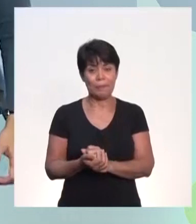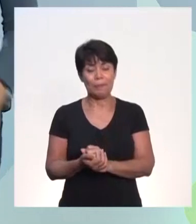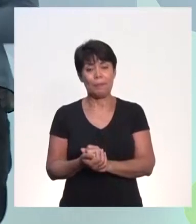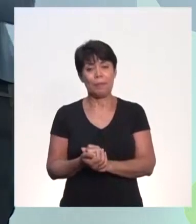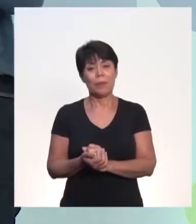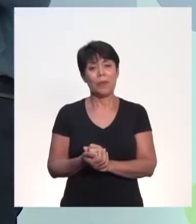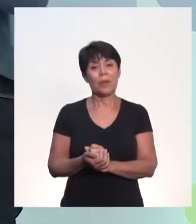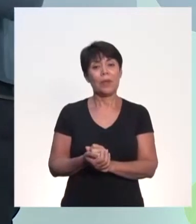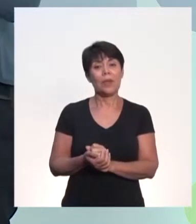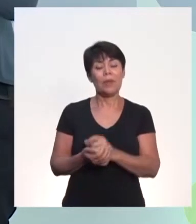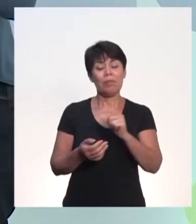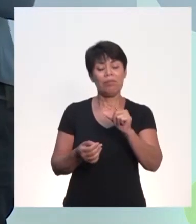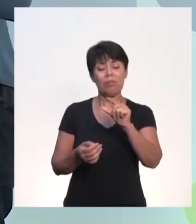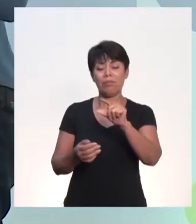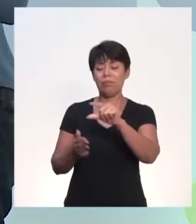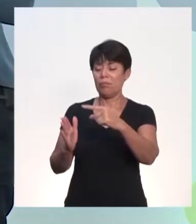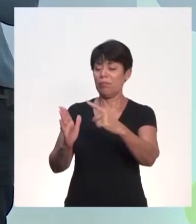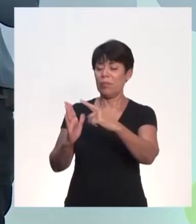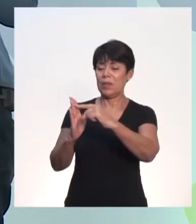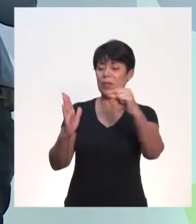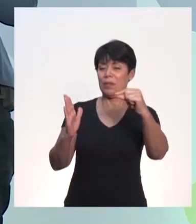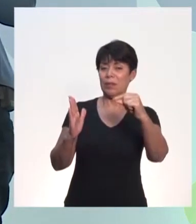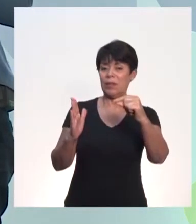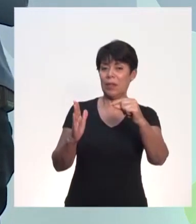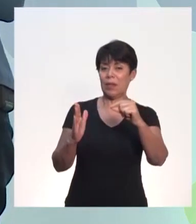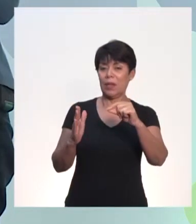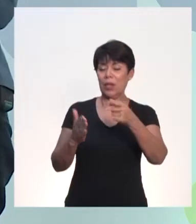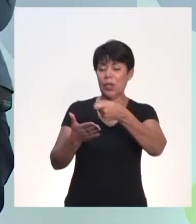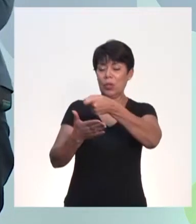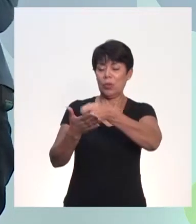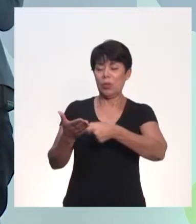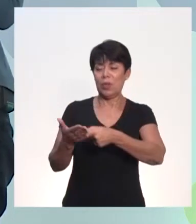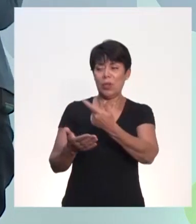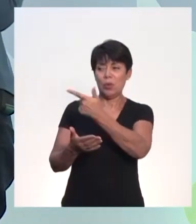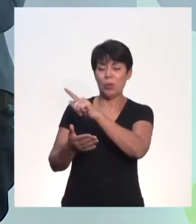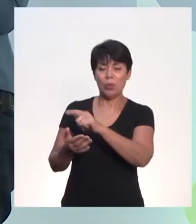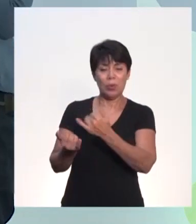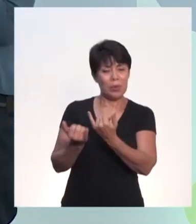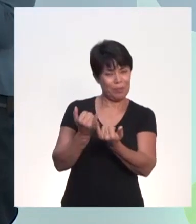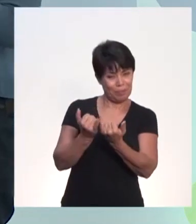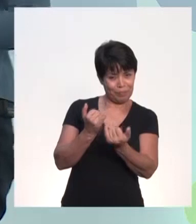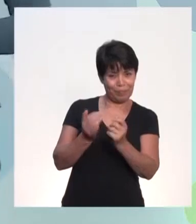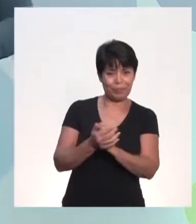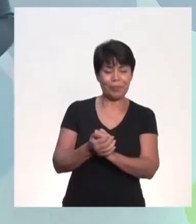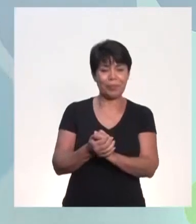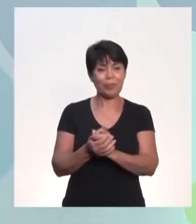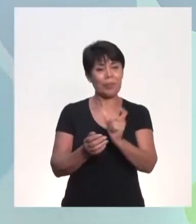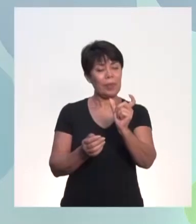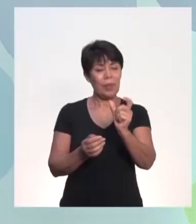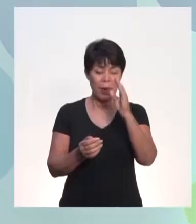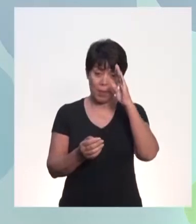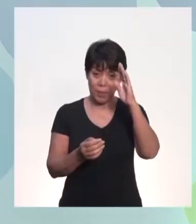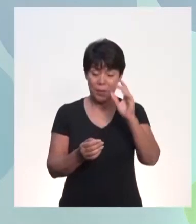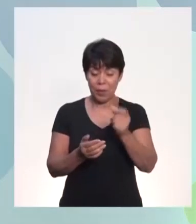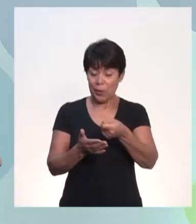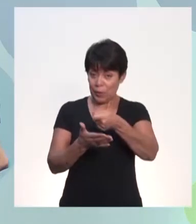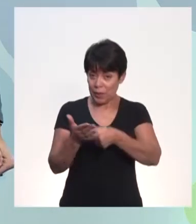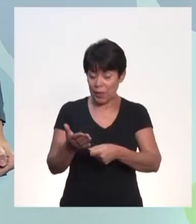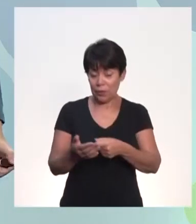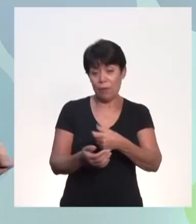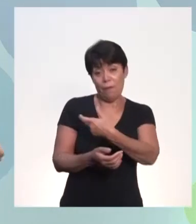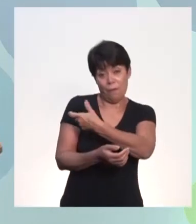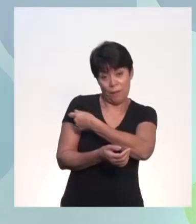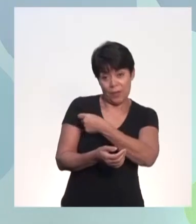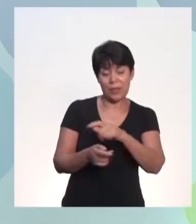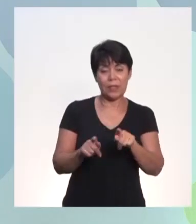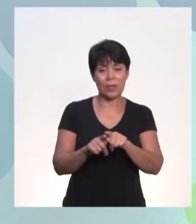que vão se destacar do restante de outros textos parecidos. Então, palavras-chave desse texto, vacinação